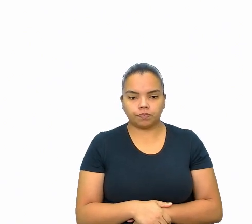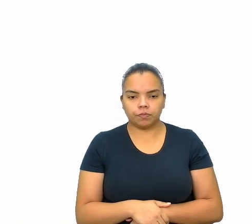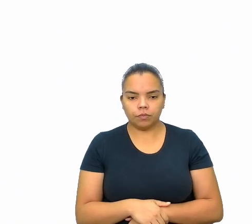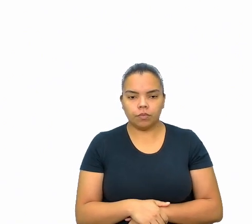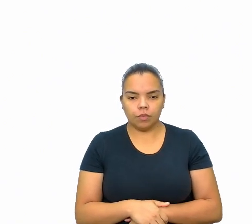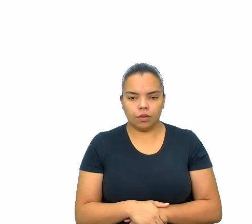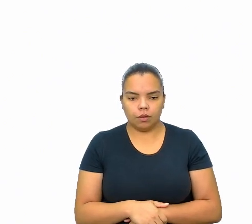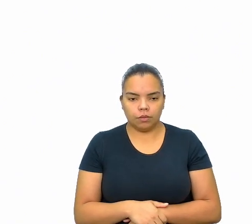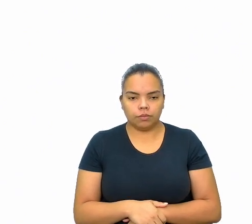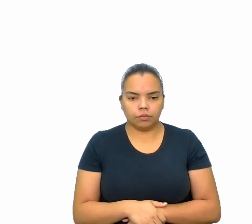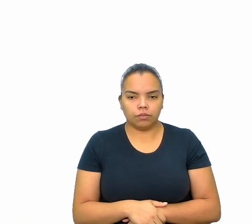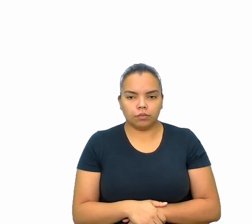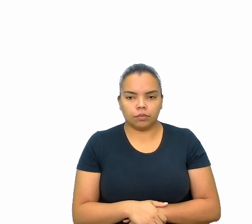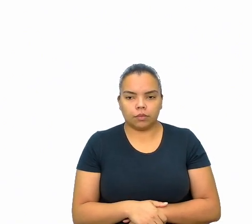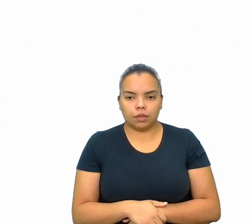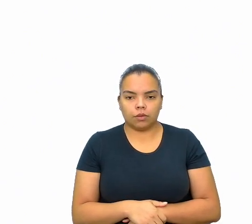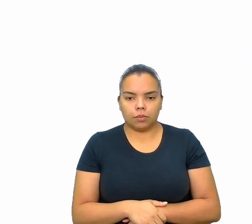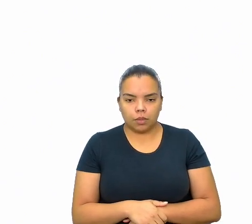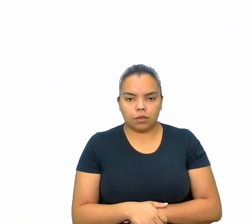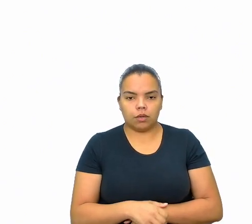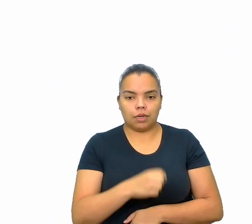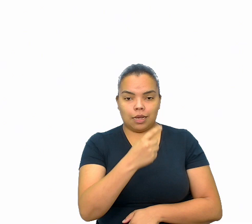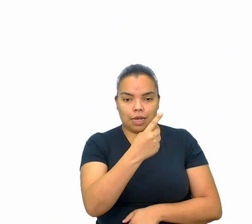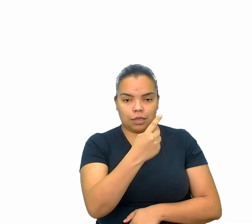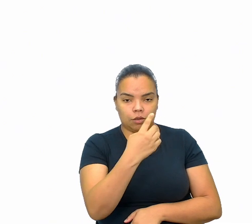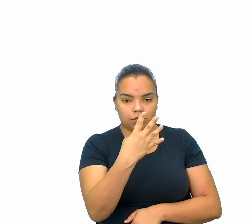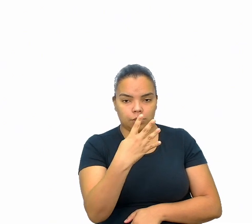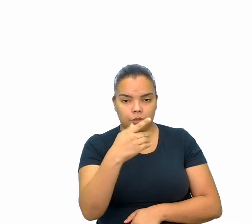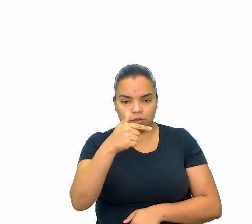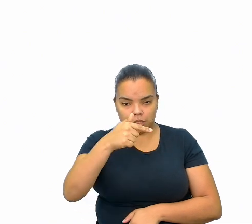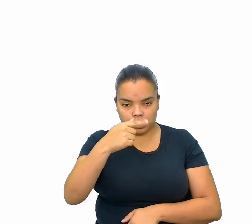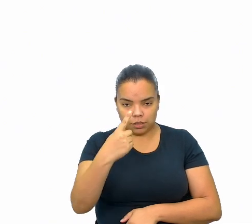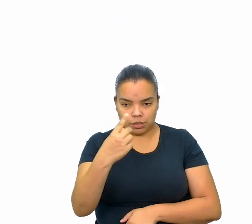conseguiu convencionalmente. Já o número